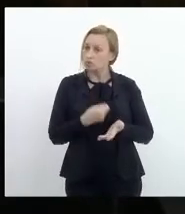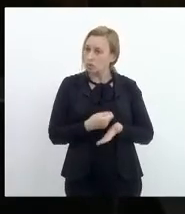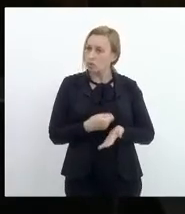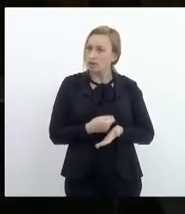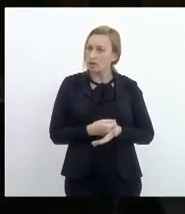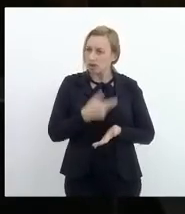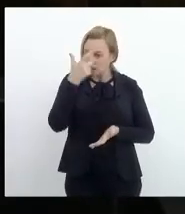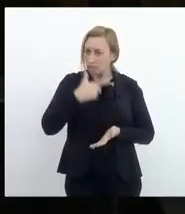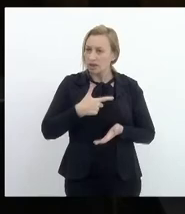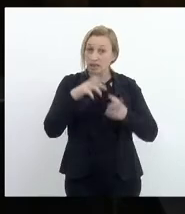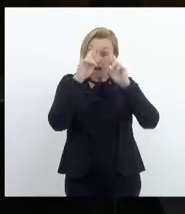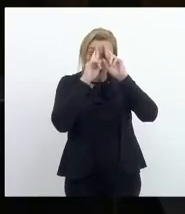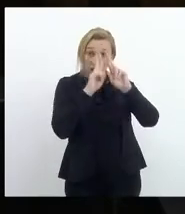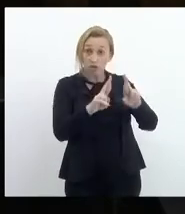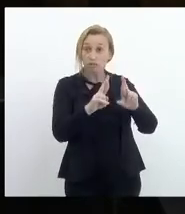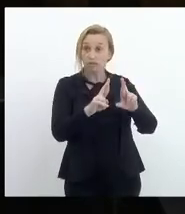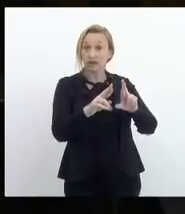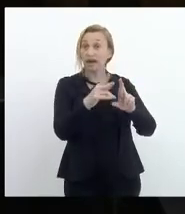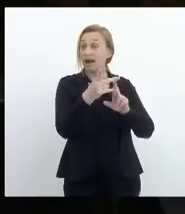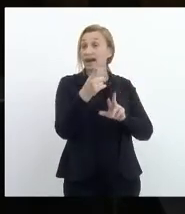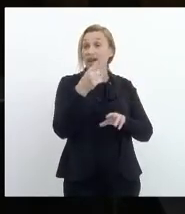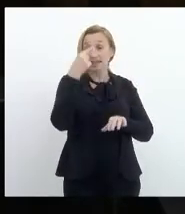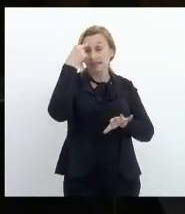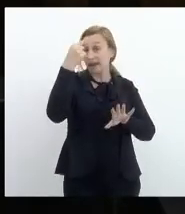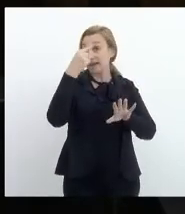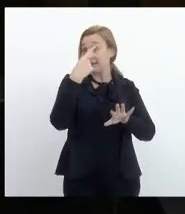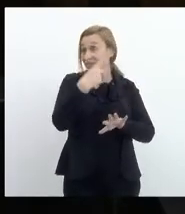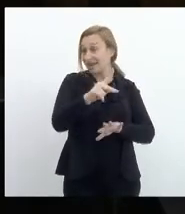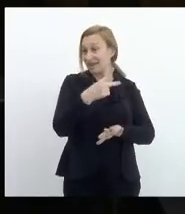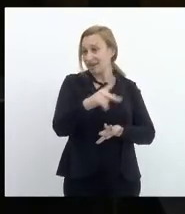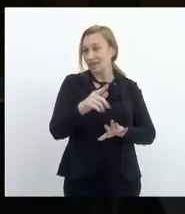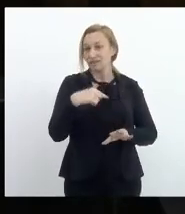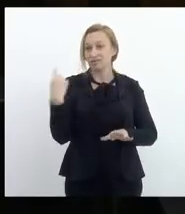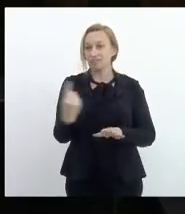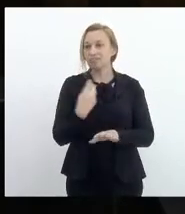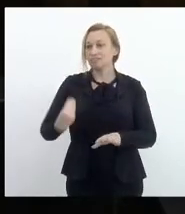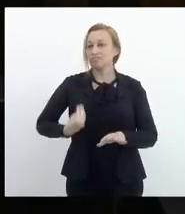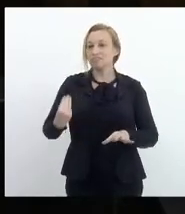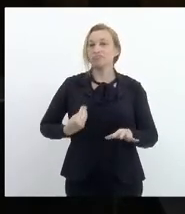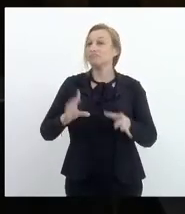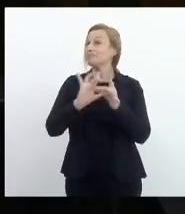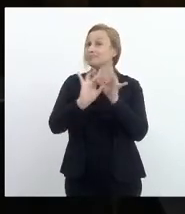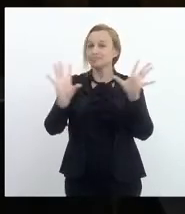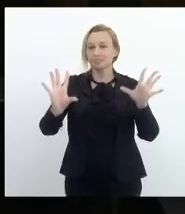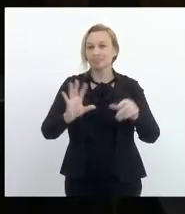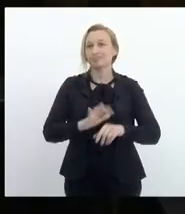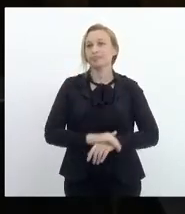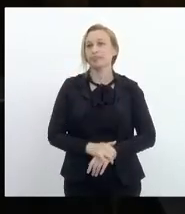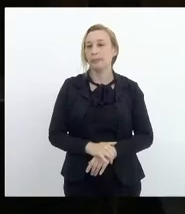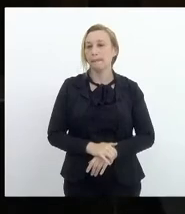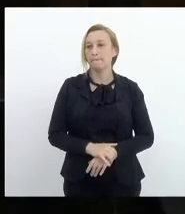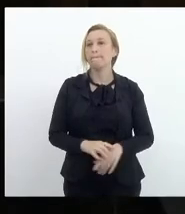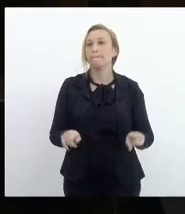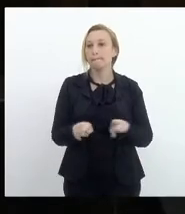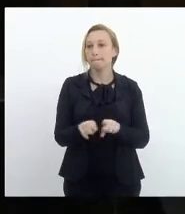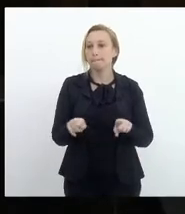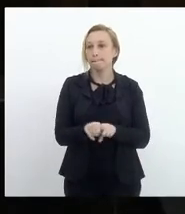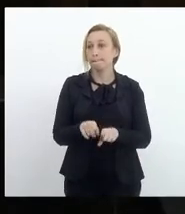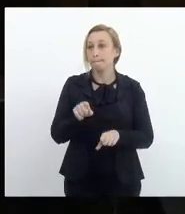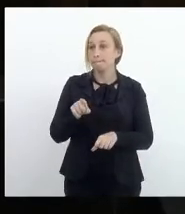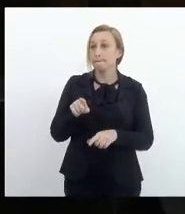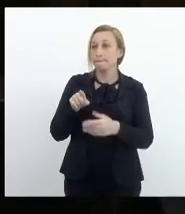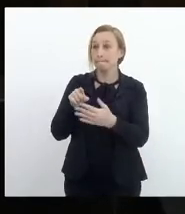a respeitar que ele tem as suas ideias afinal de contas nós estamos numa democracia e assim como ele tá